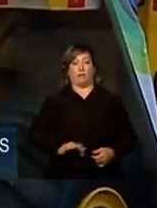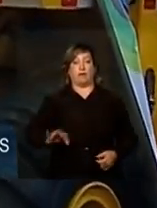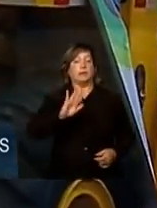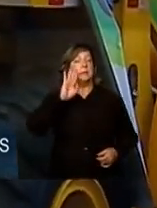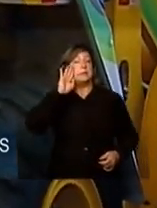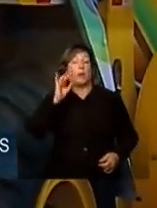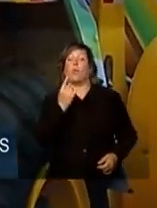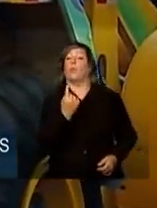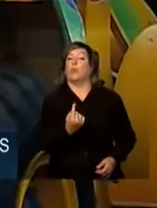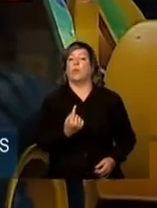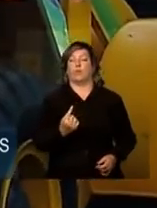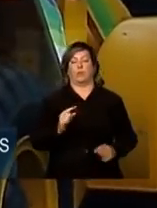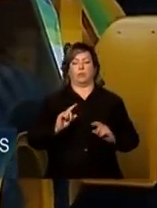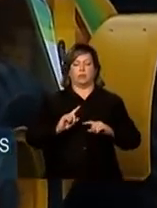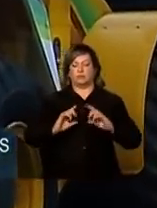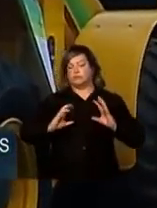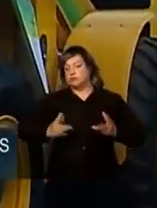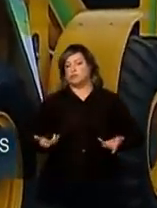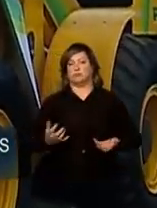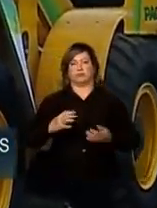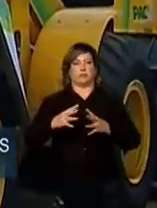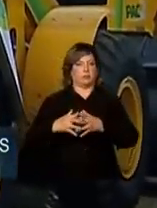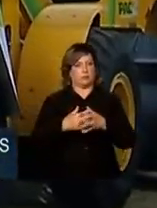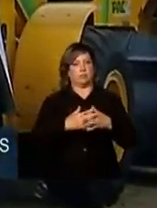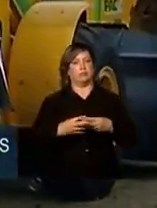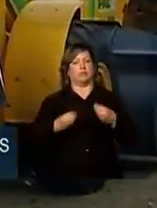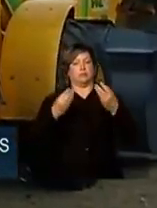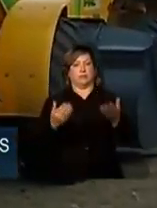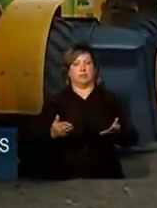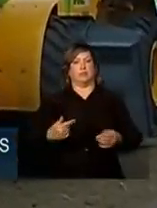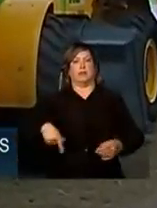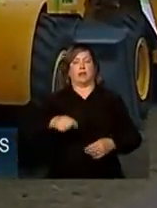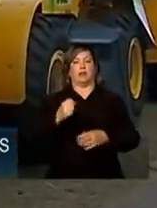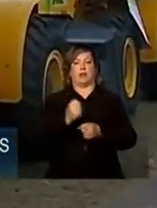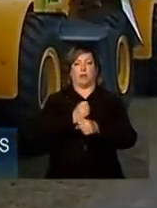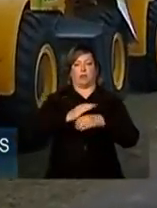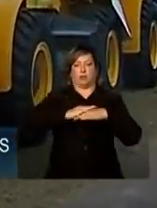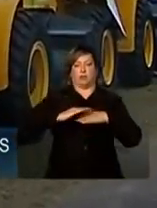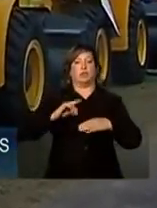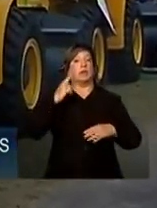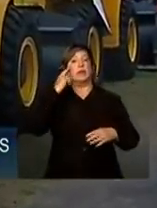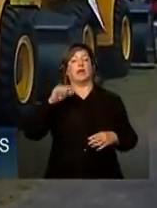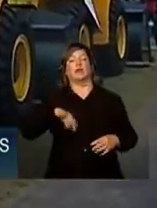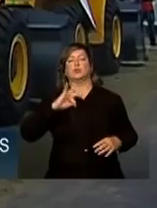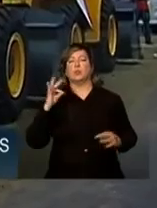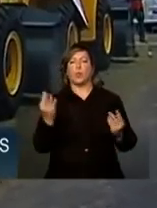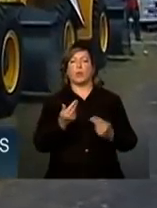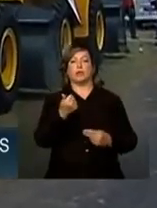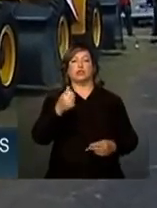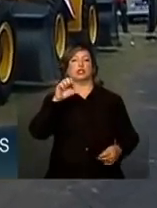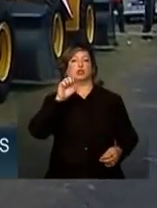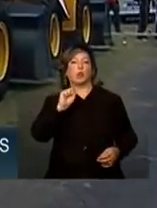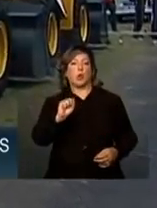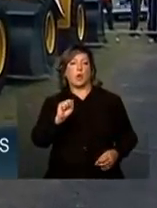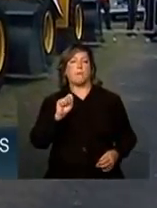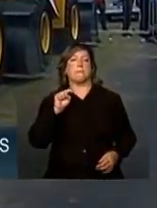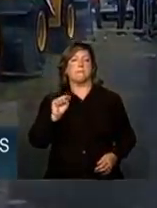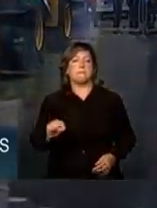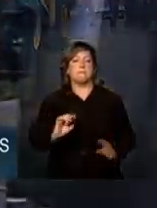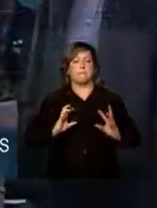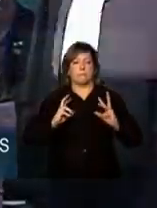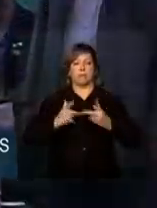para a conservação de estradas vicinais. A ideia é entregar todas as 18 mil máquinas que custaram